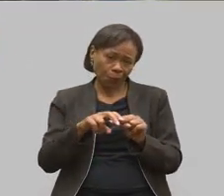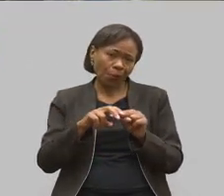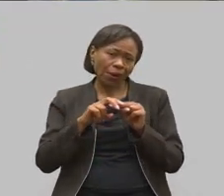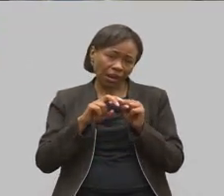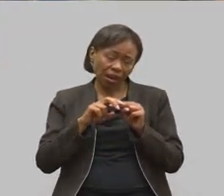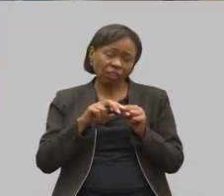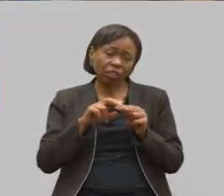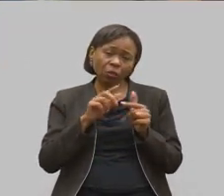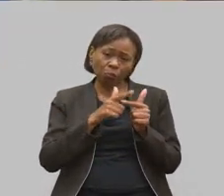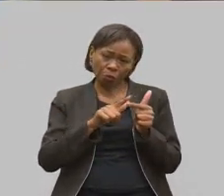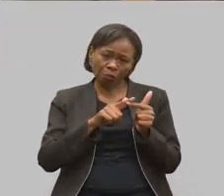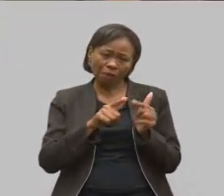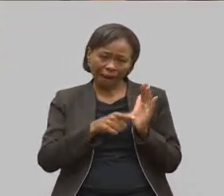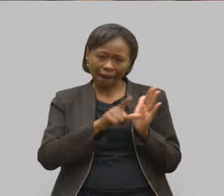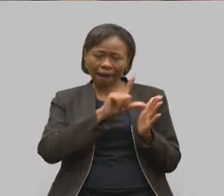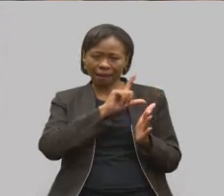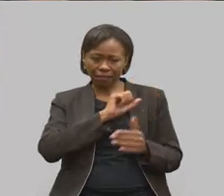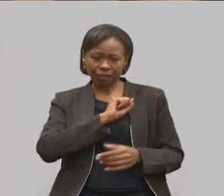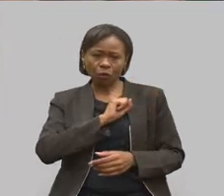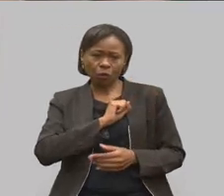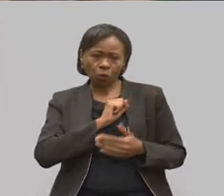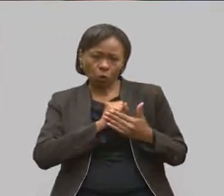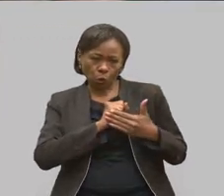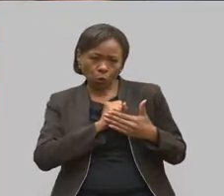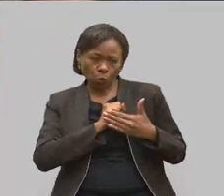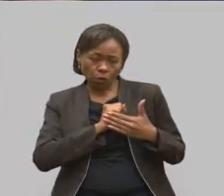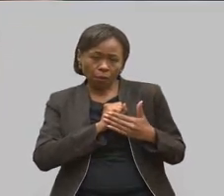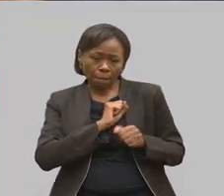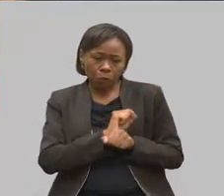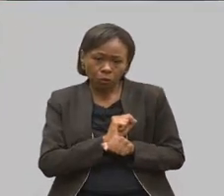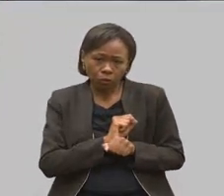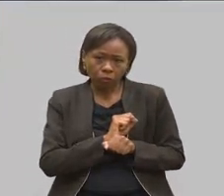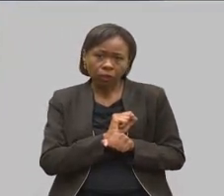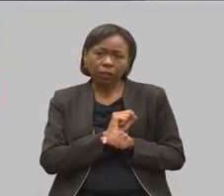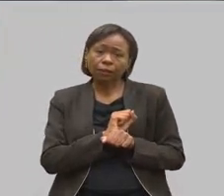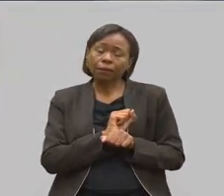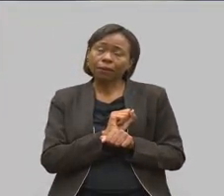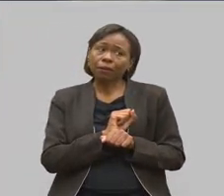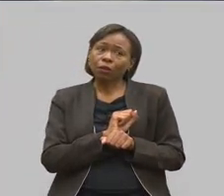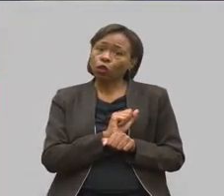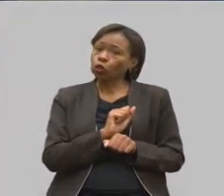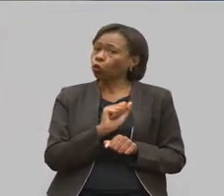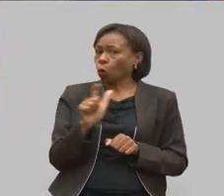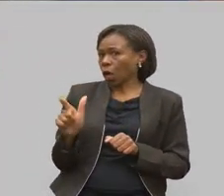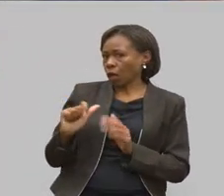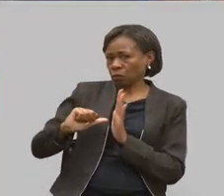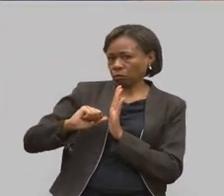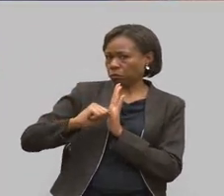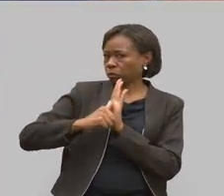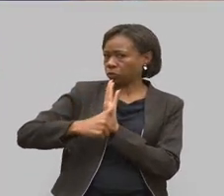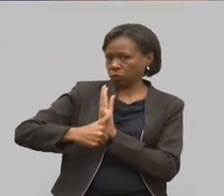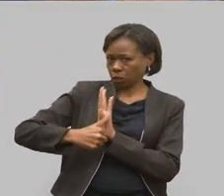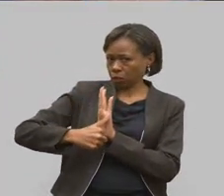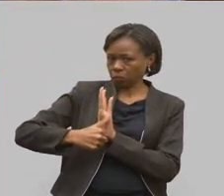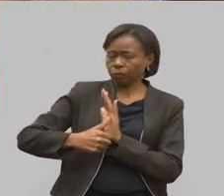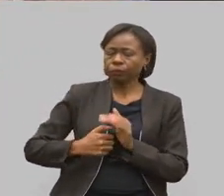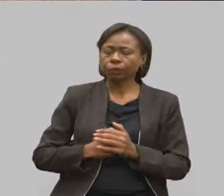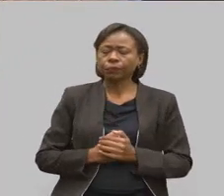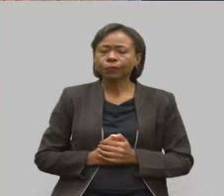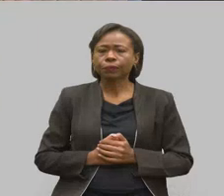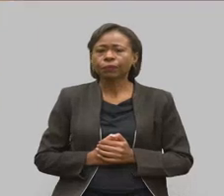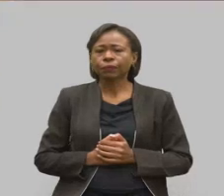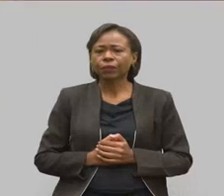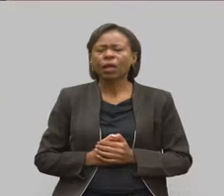cardiorespiratória que ele teve do que mesmo pela síndrome de da mas é um um um